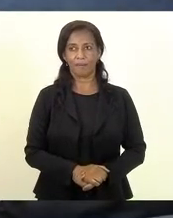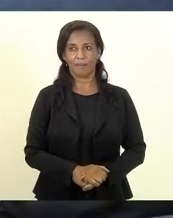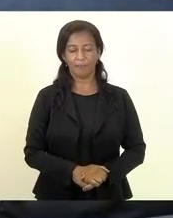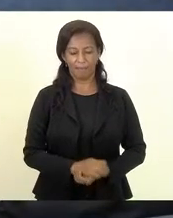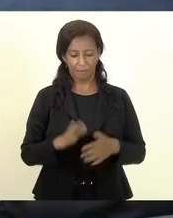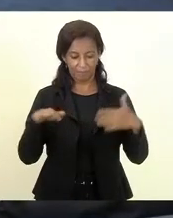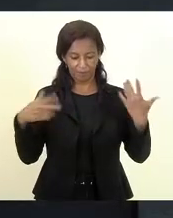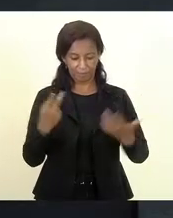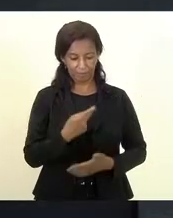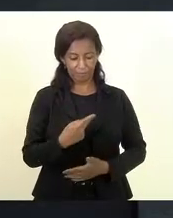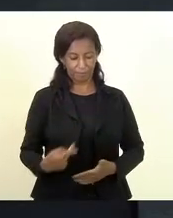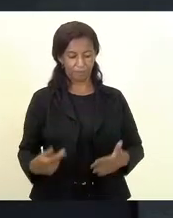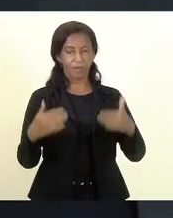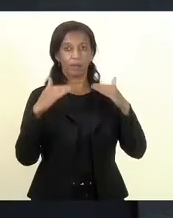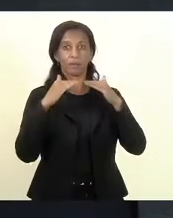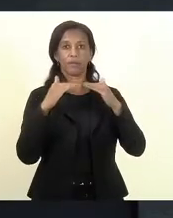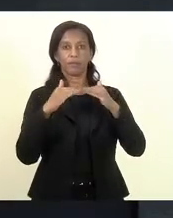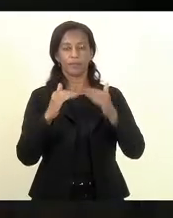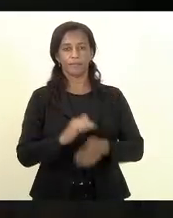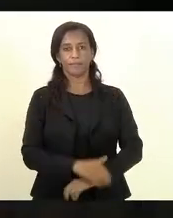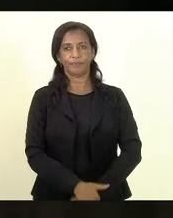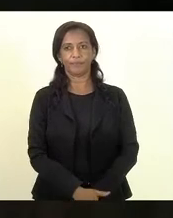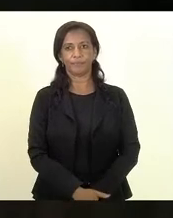Senhor presidente, no mérito, favorável.